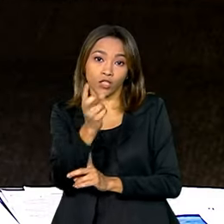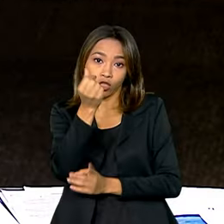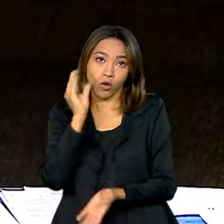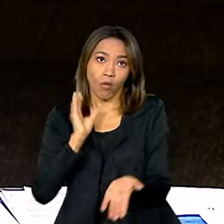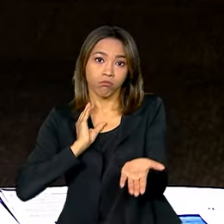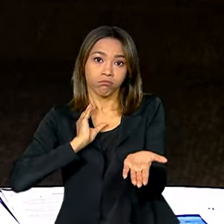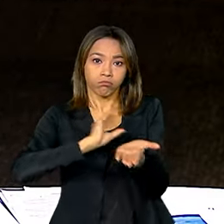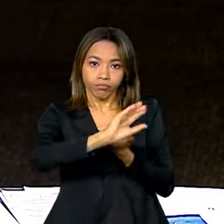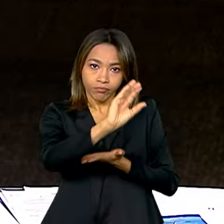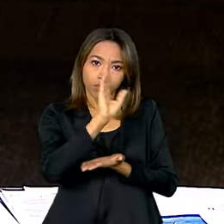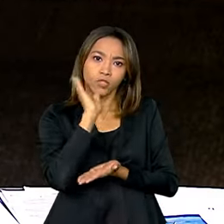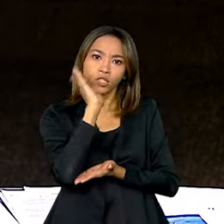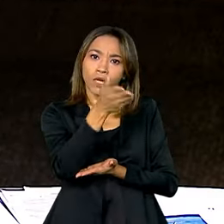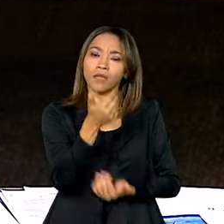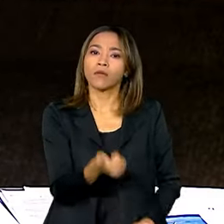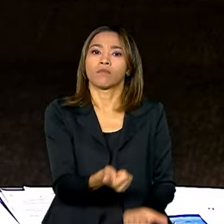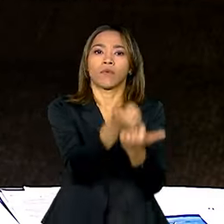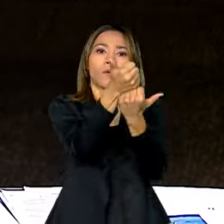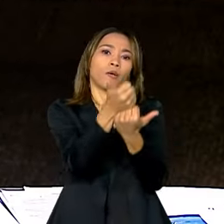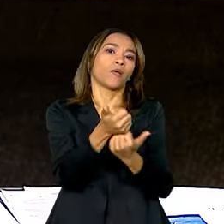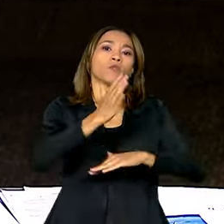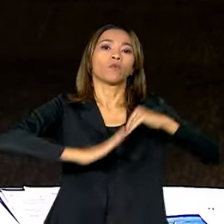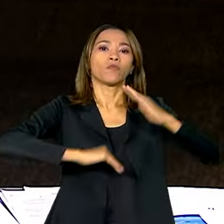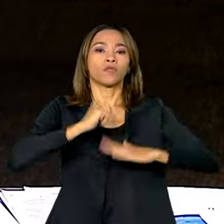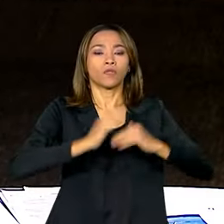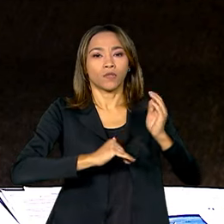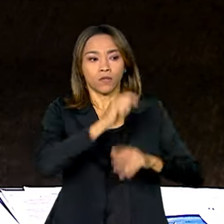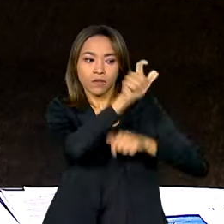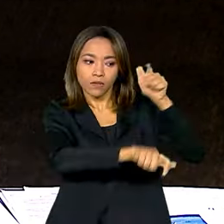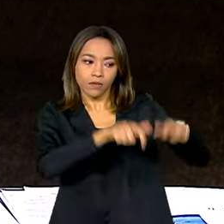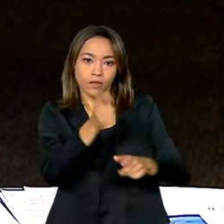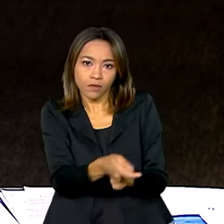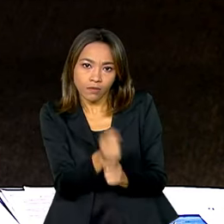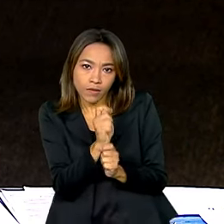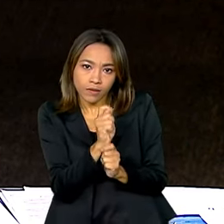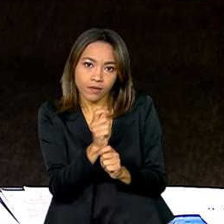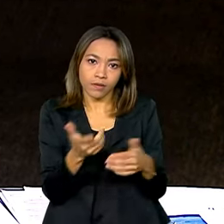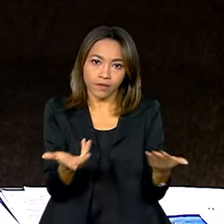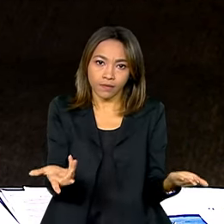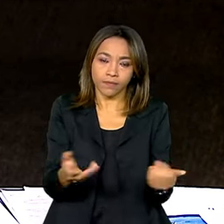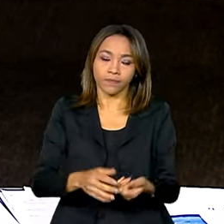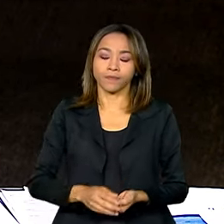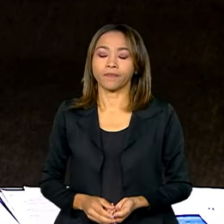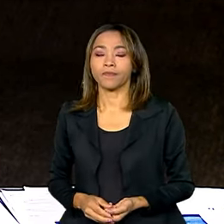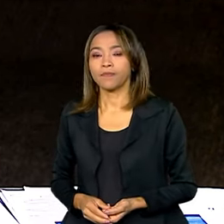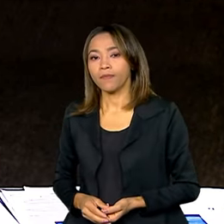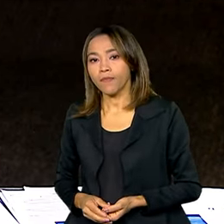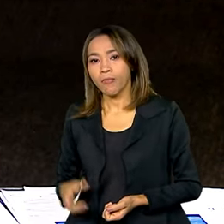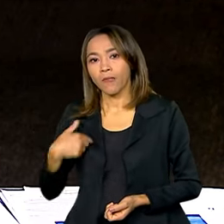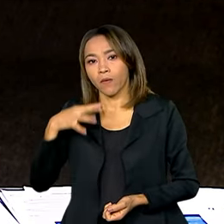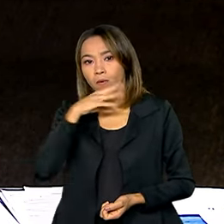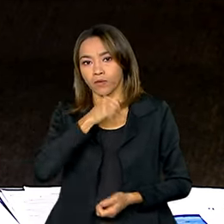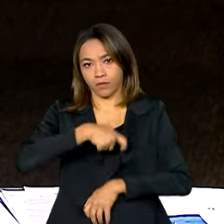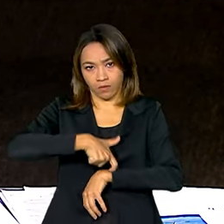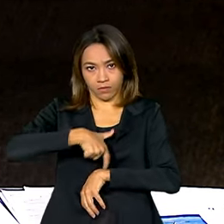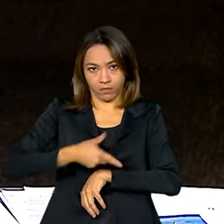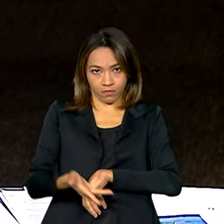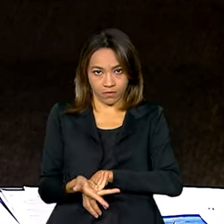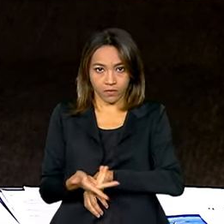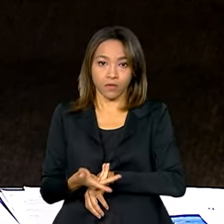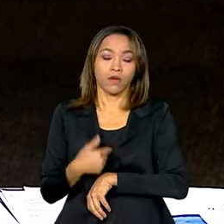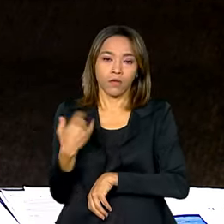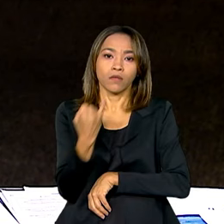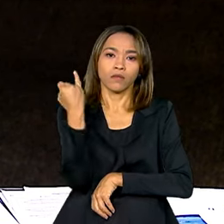forma direta ao pescador e à pescadora artesanal lá na ponta. Então, eu acho que nesse momento isso é